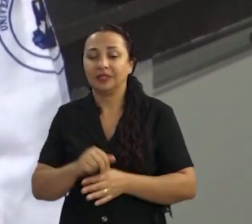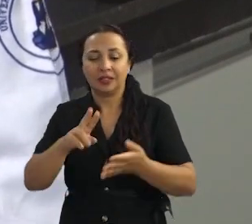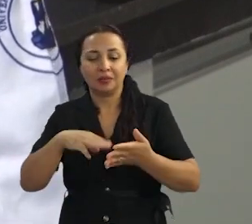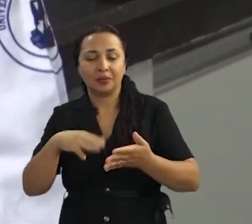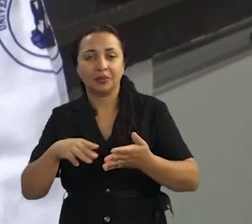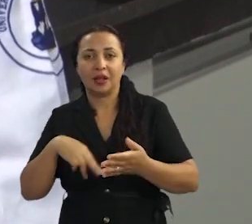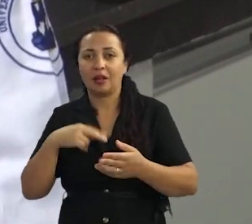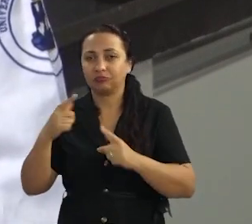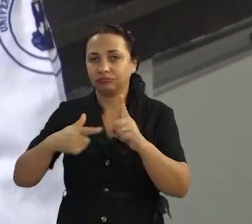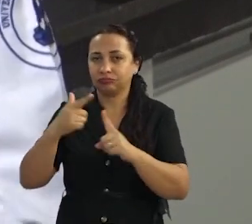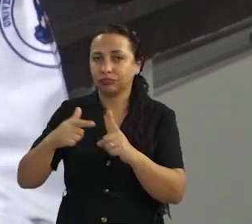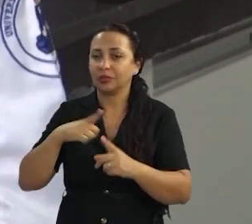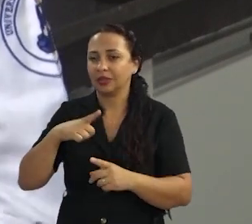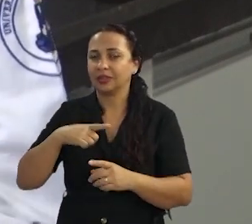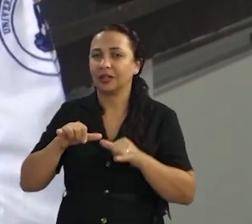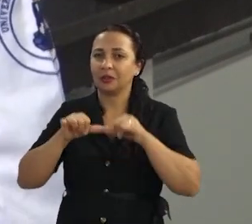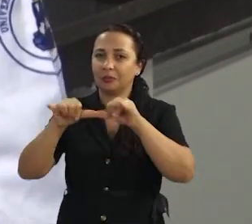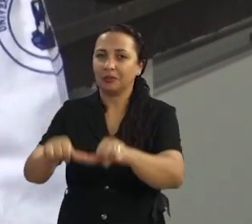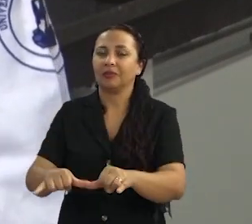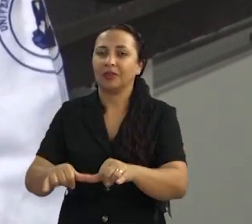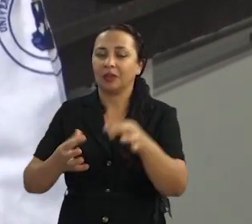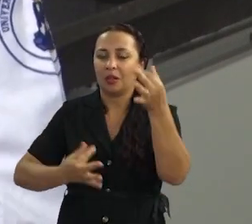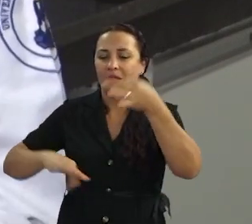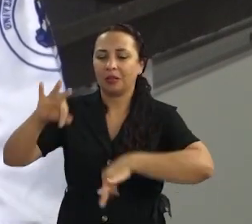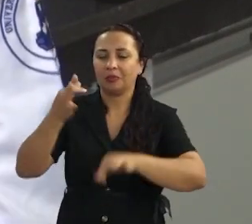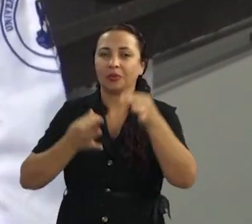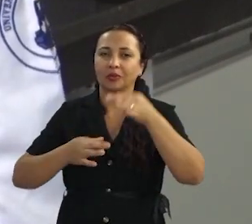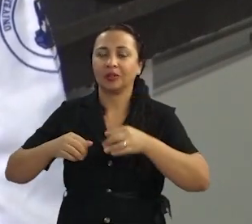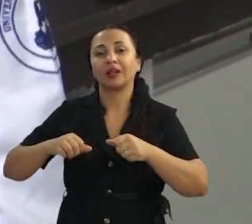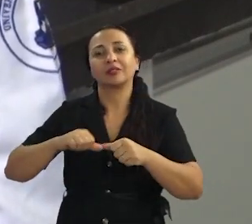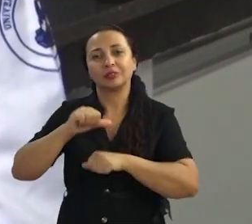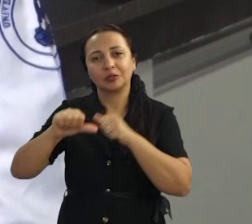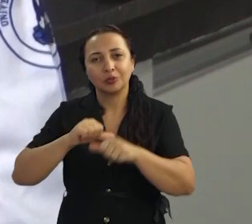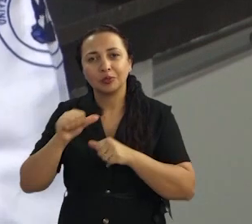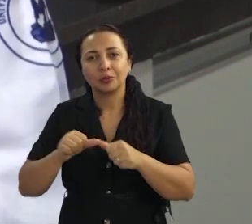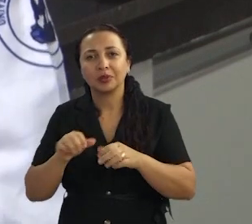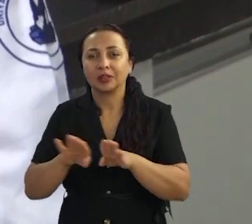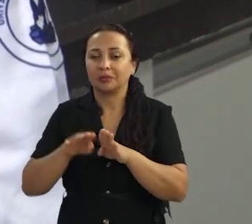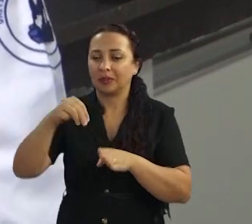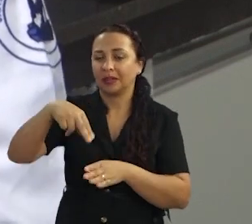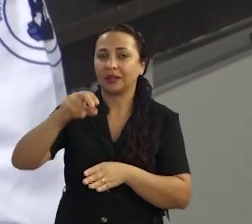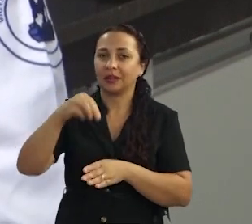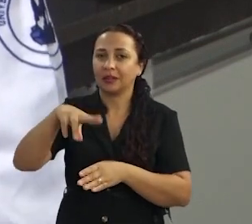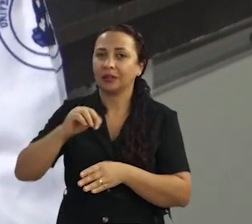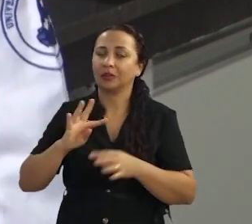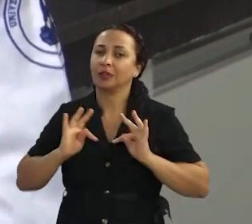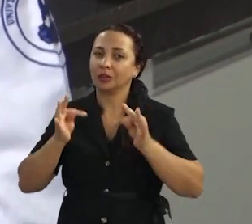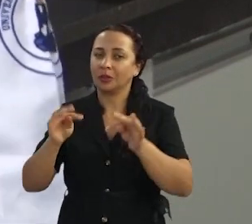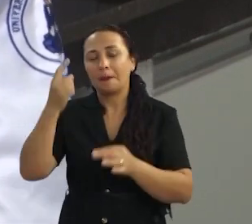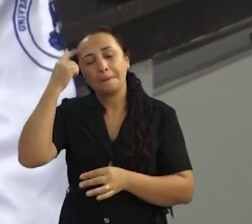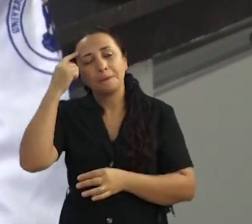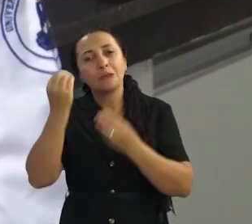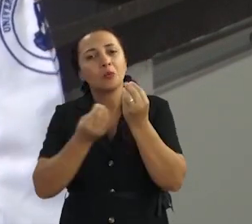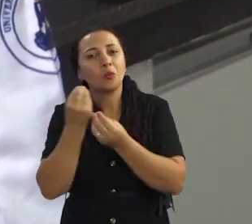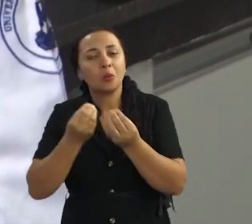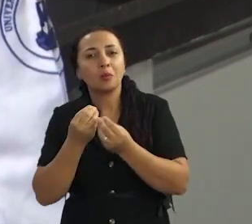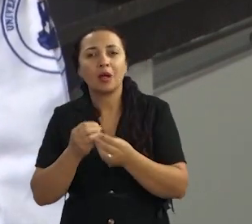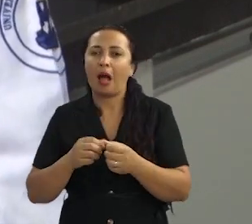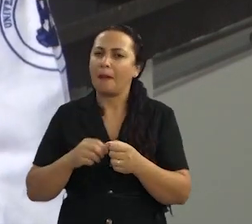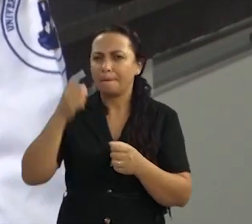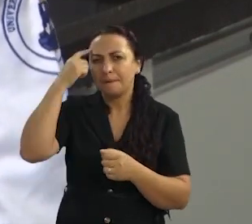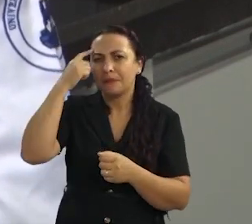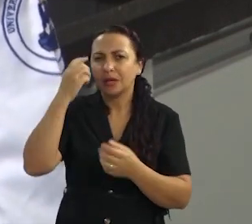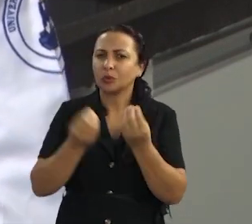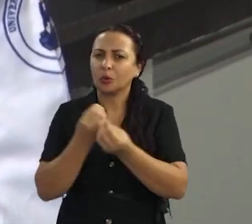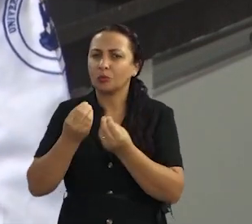métodos disponíveis, esses produtos disponíveis no mercado, o Laboratório de Desenvolvimento Farmacotécnico e Nanotecnologia pensou como alternativa trabalhar